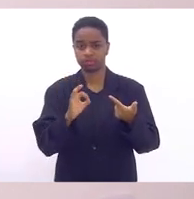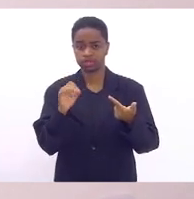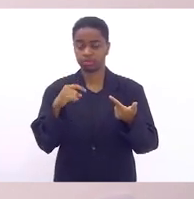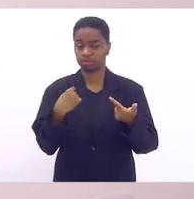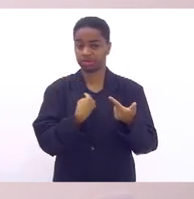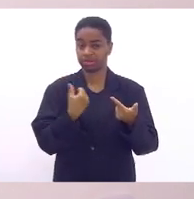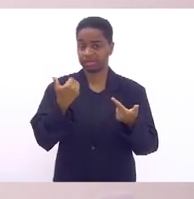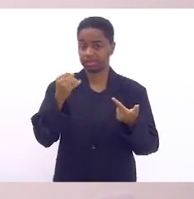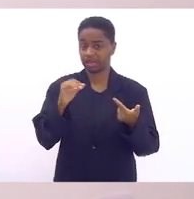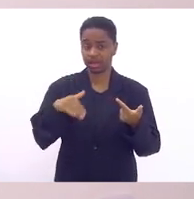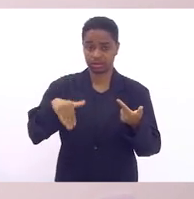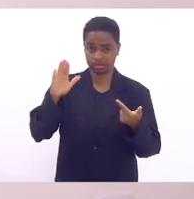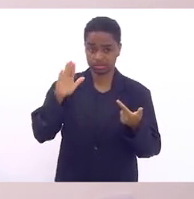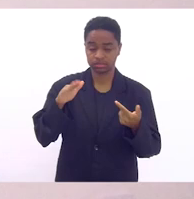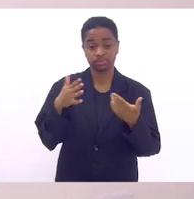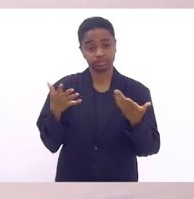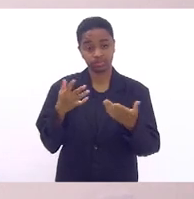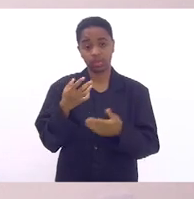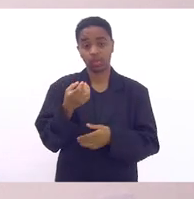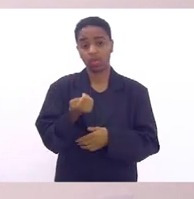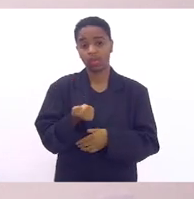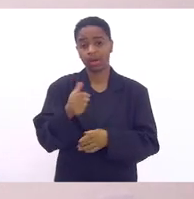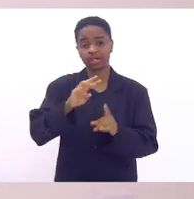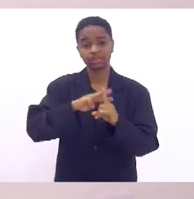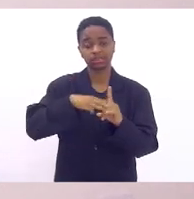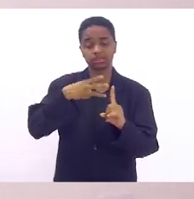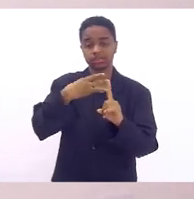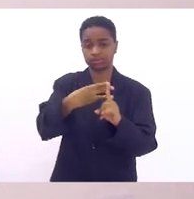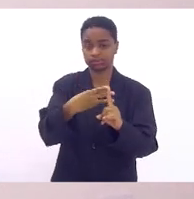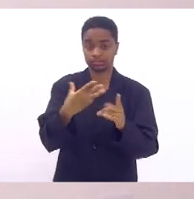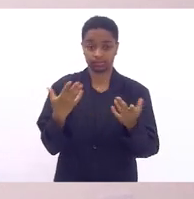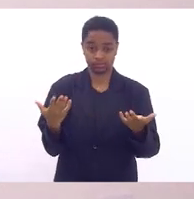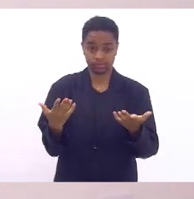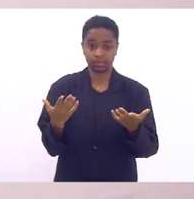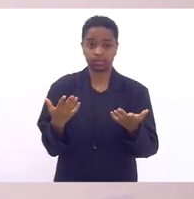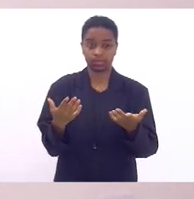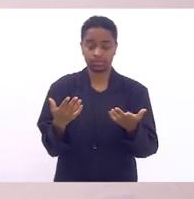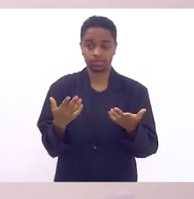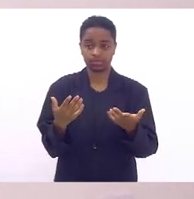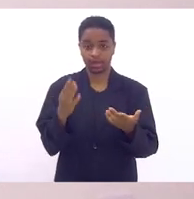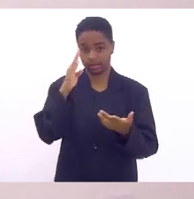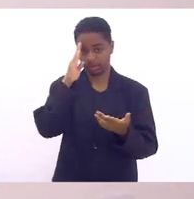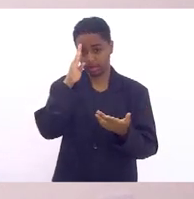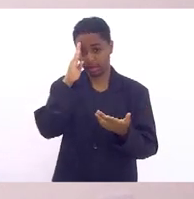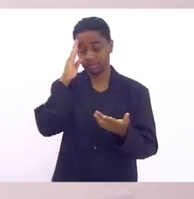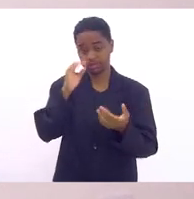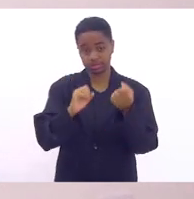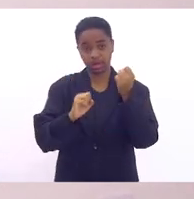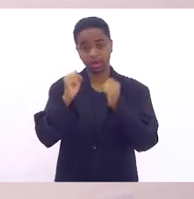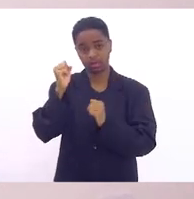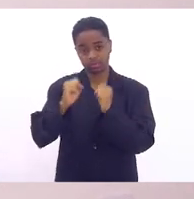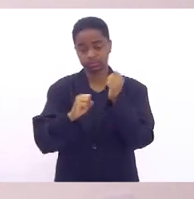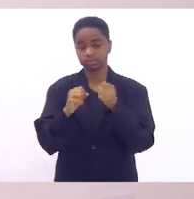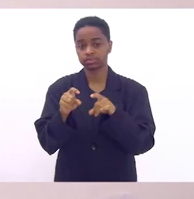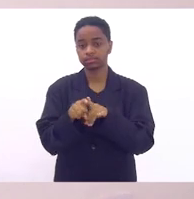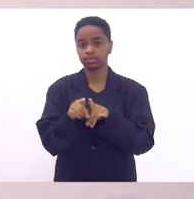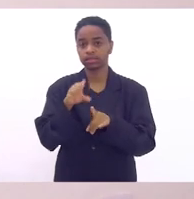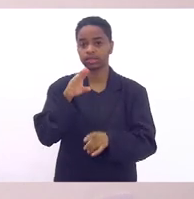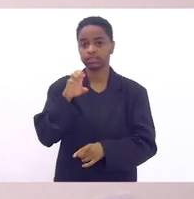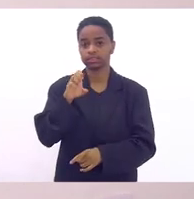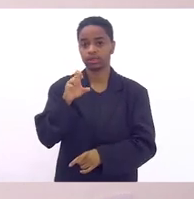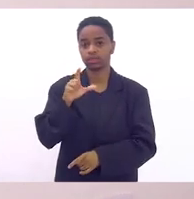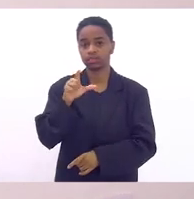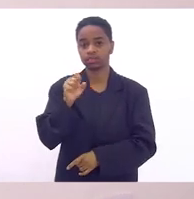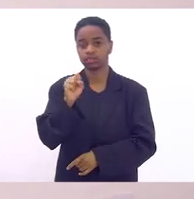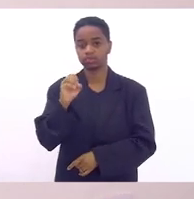10 quase 30% do emprego lá Industrial a indústria continua fundamental c p tava dizendo eh o